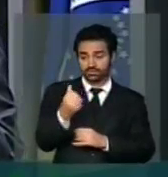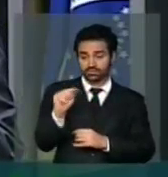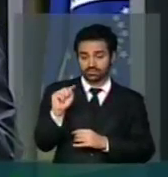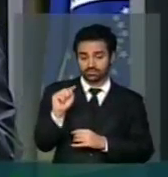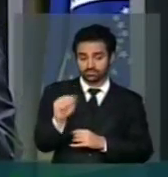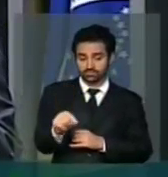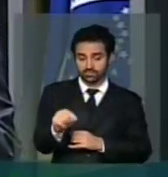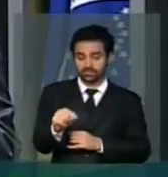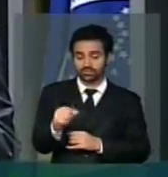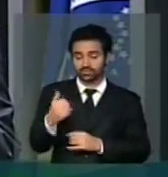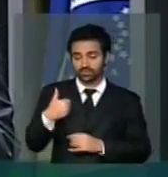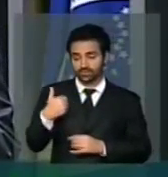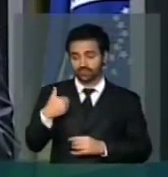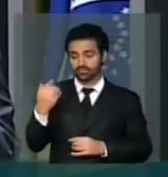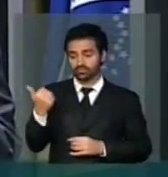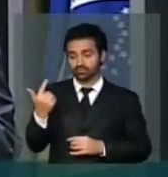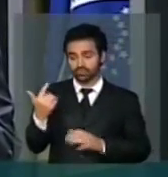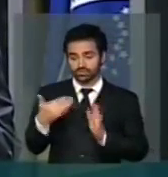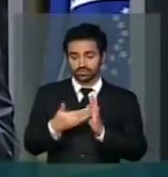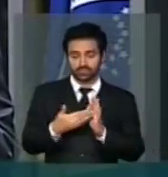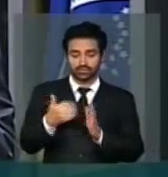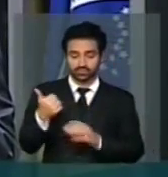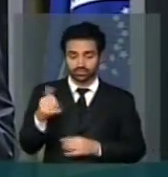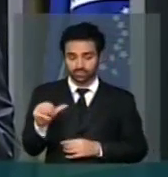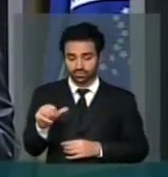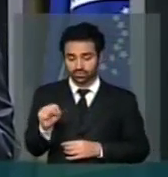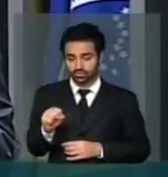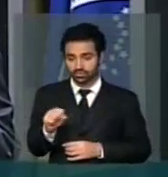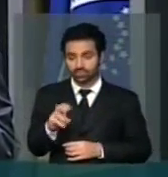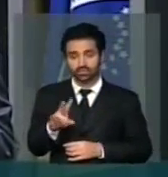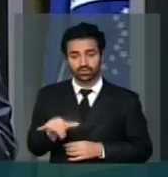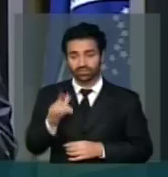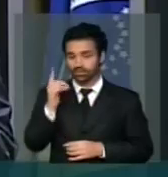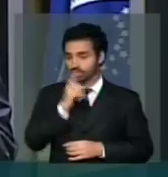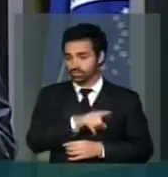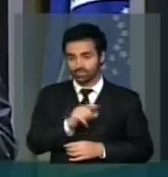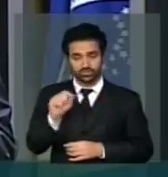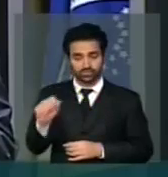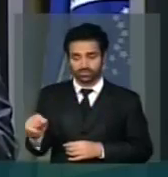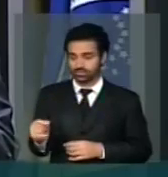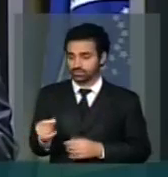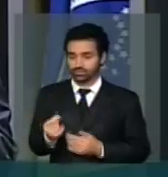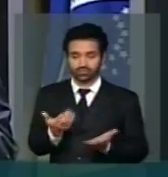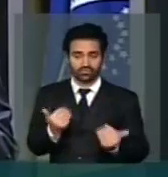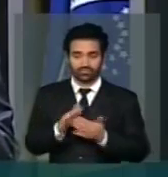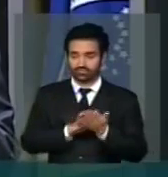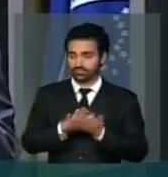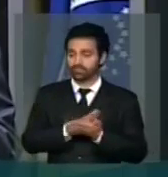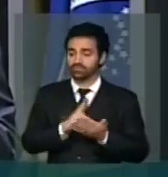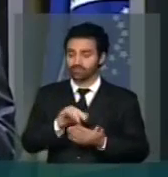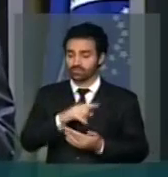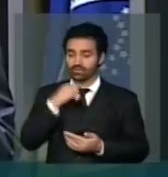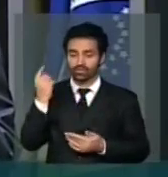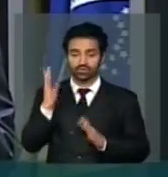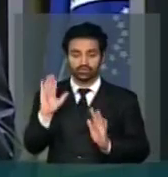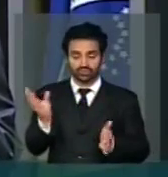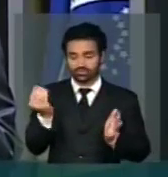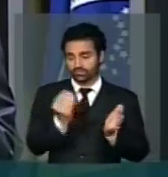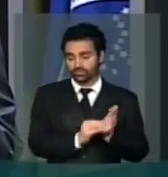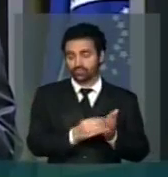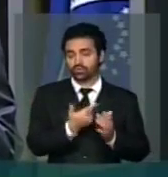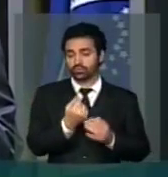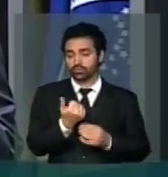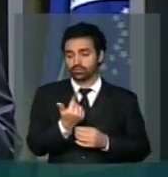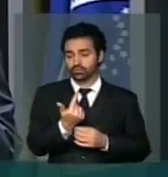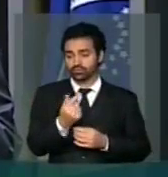36.735 brasileiros entre 12 e 18 anos não chegará ao fim da adolescência. A previsão já foi feita em 2012